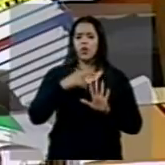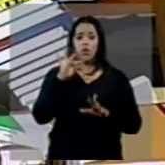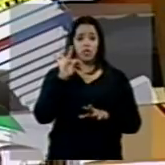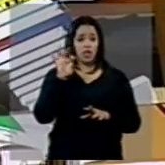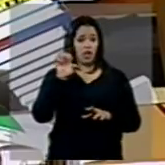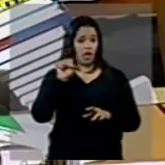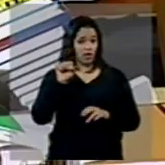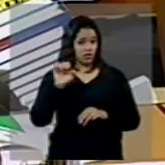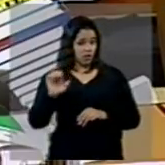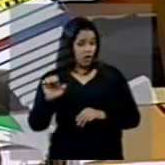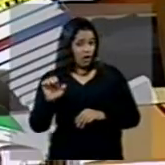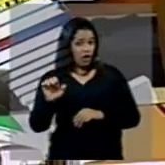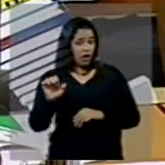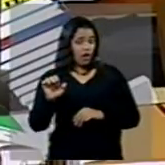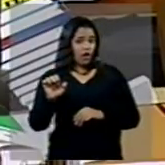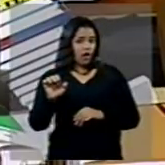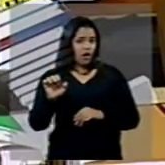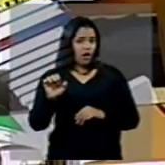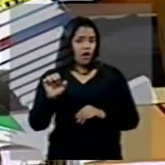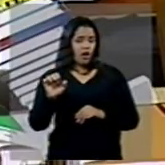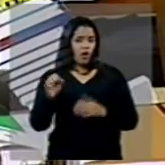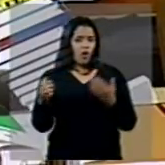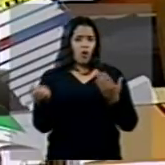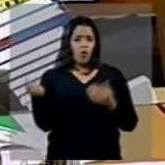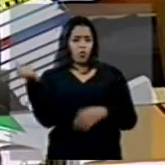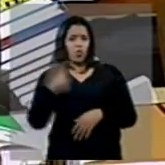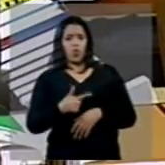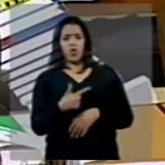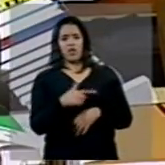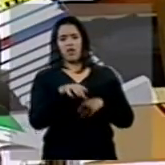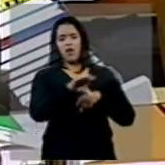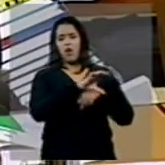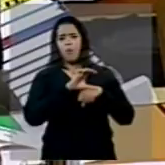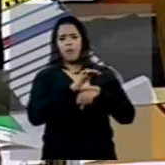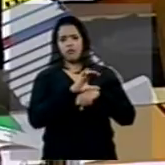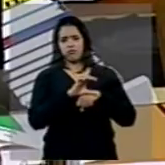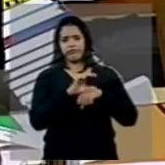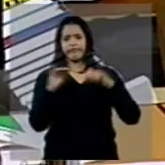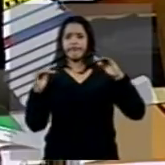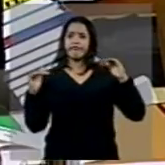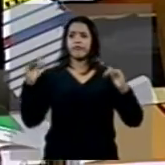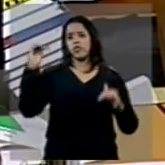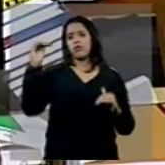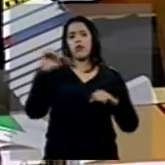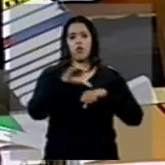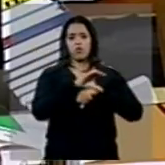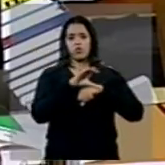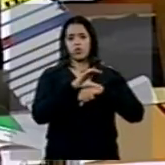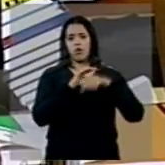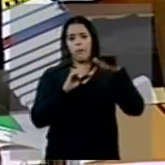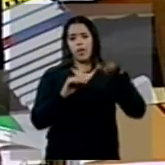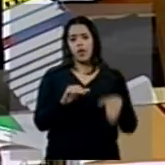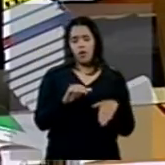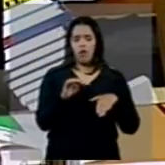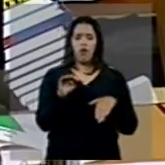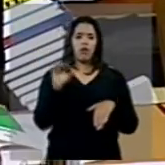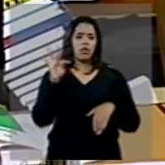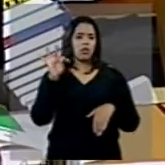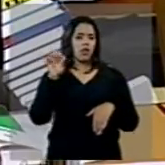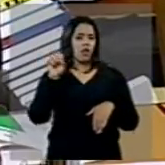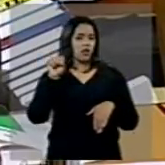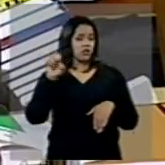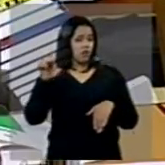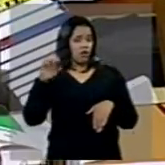Superior Eleitoral em detrimento do que previsto no artigo 14 da Constituição